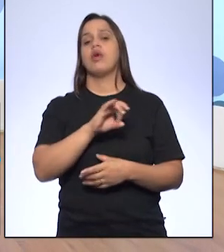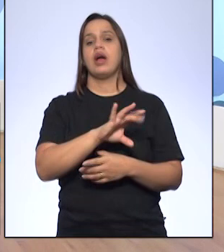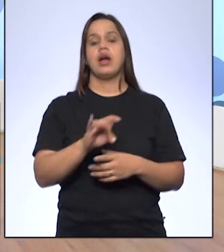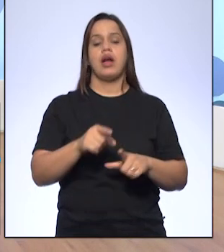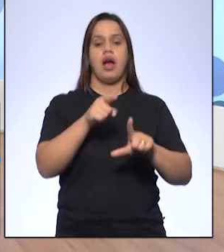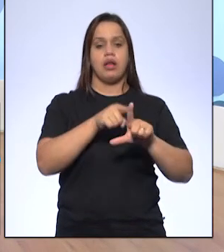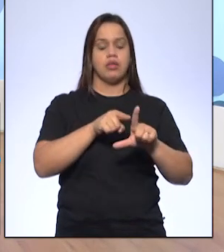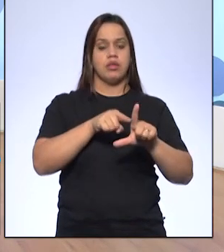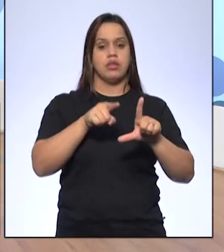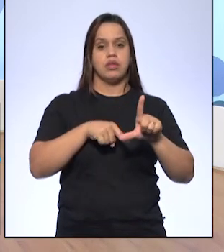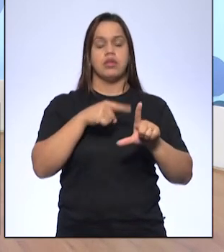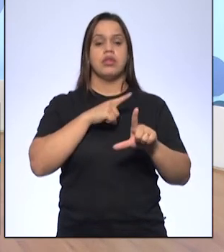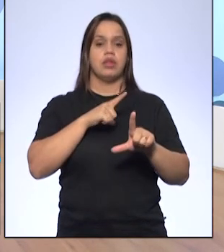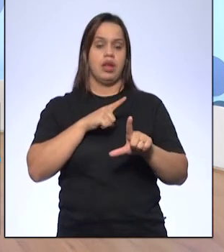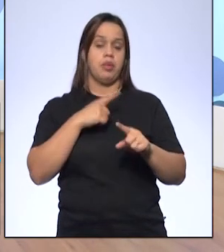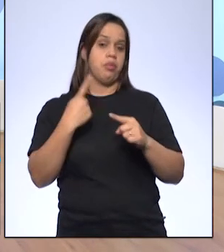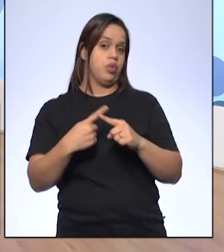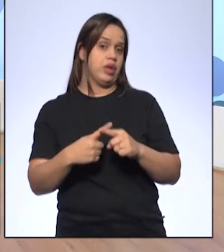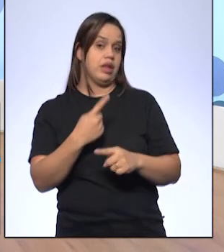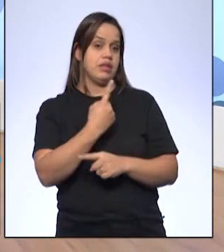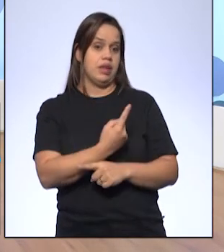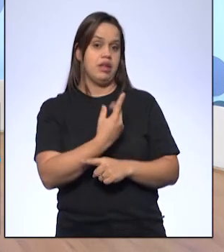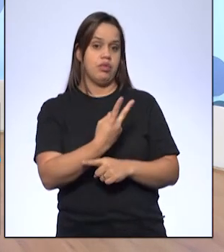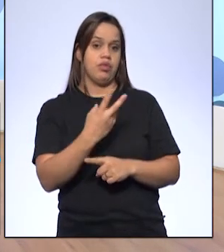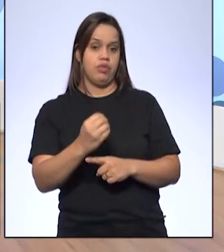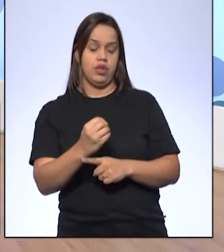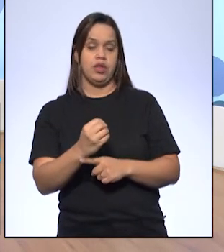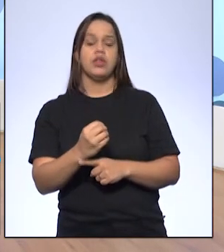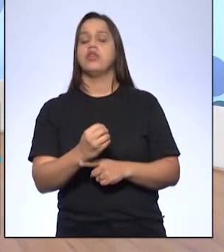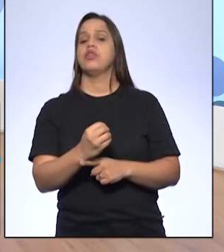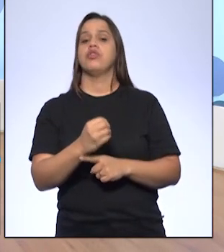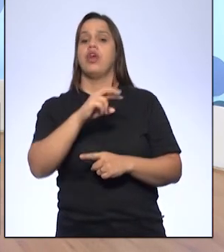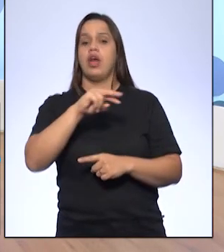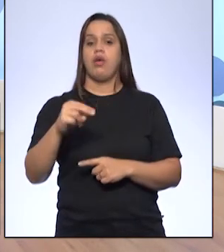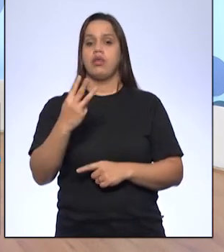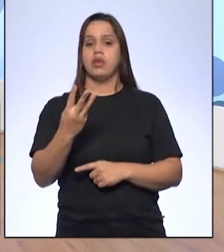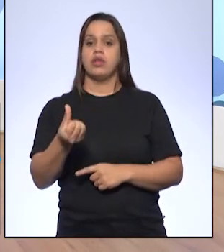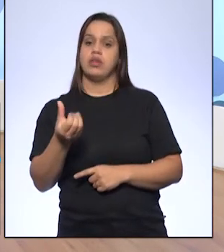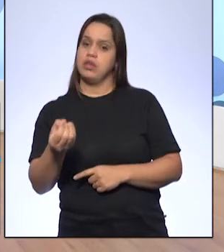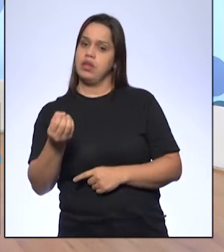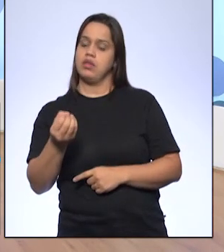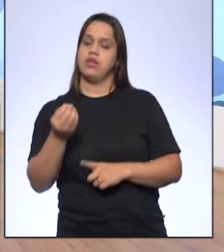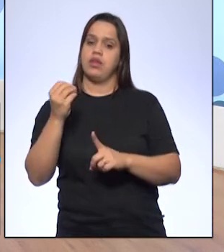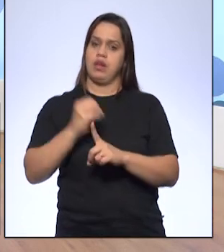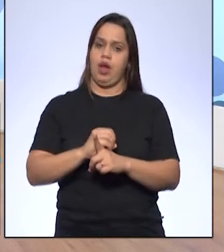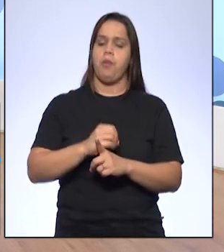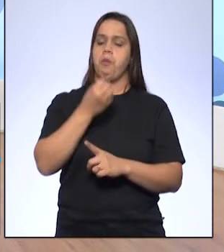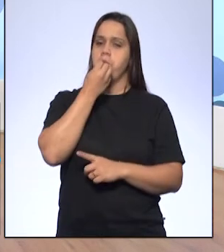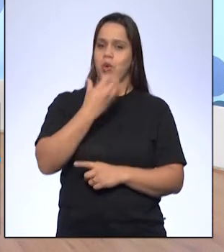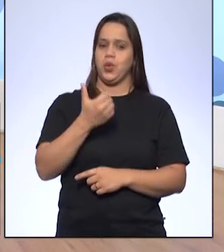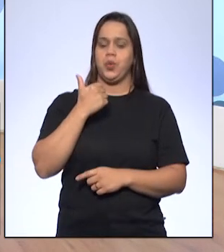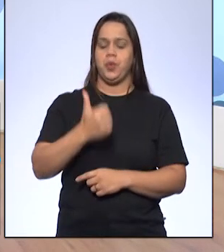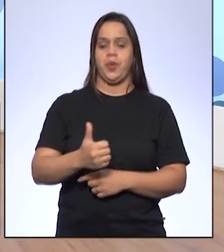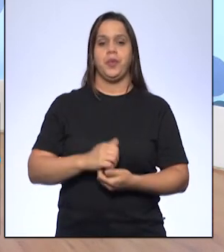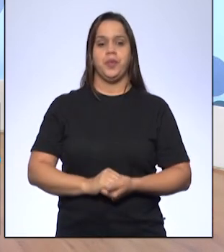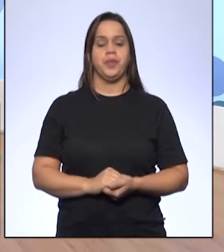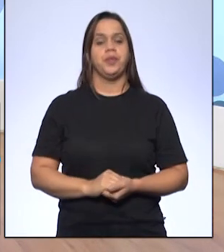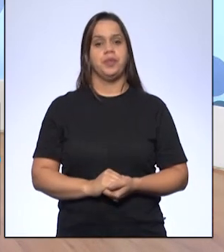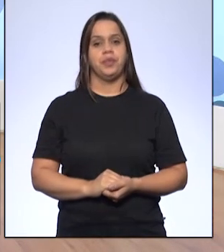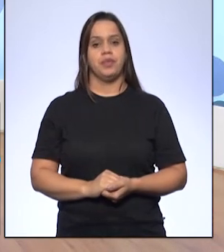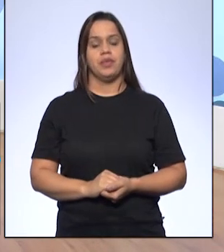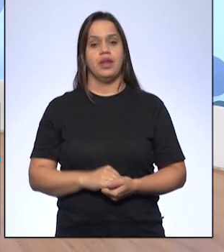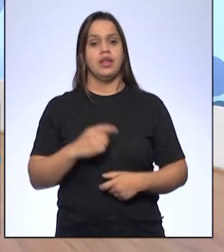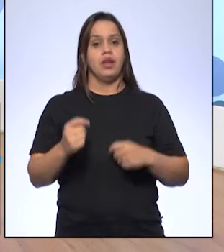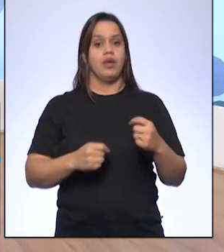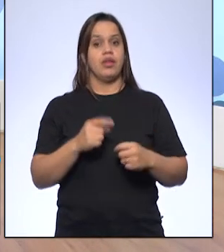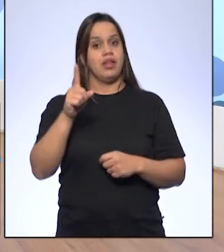setor, porque 120 vezes 3, isso. 360 graus, muito bem. Boa, isso aí. Então, essa ideia é relacionada aos